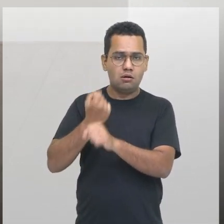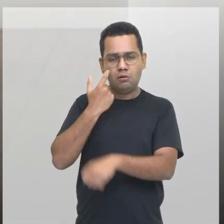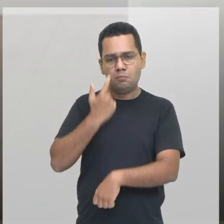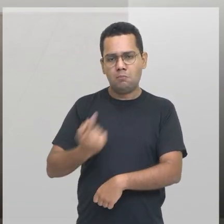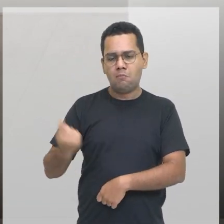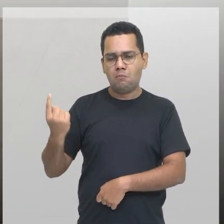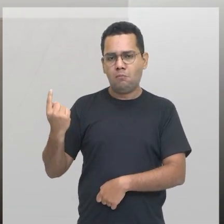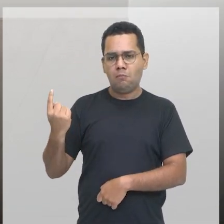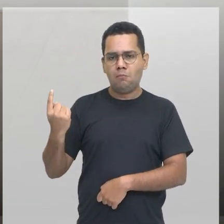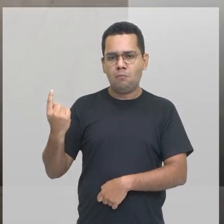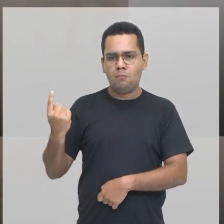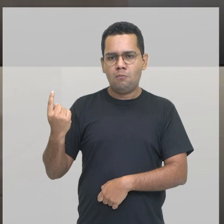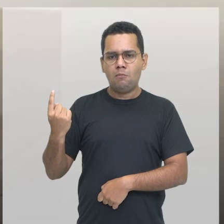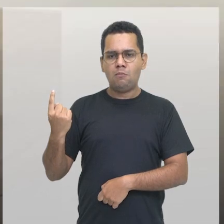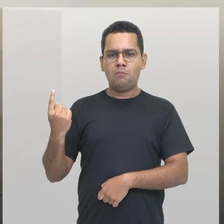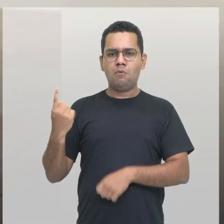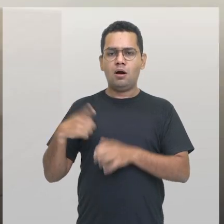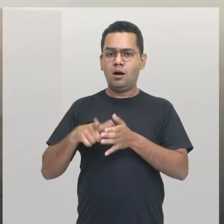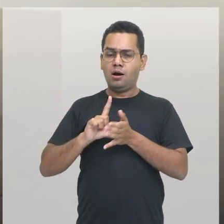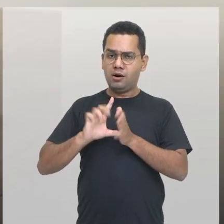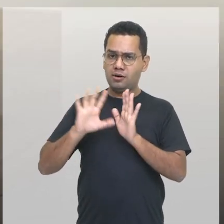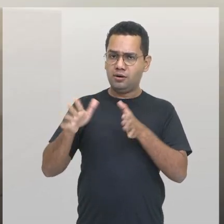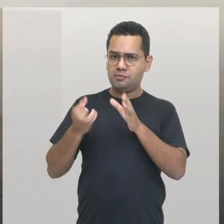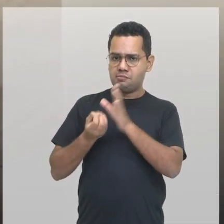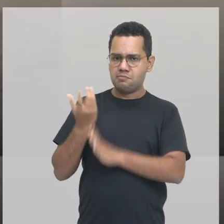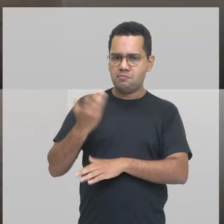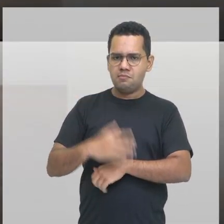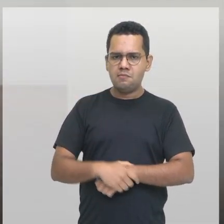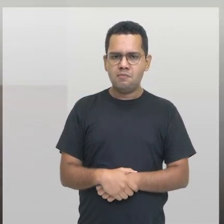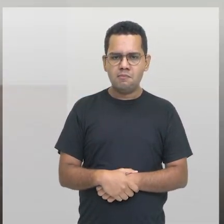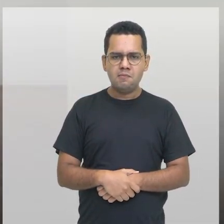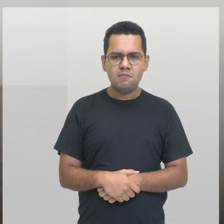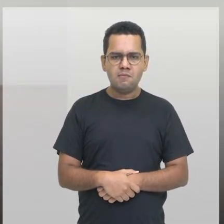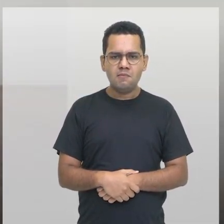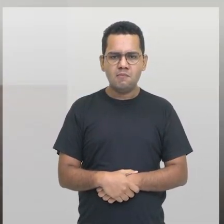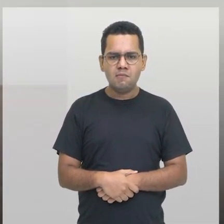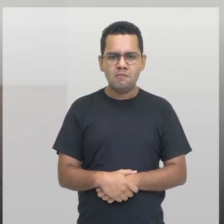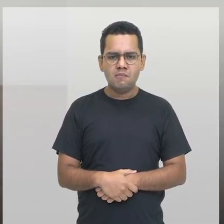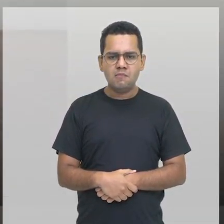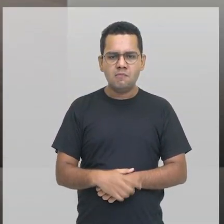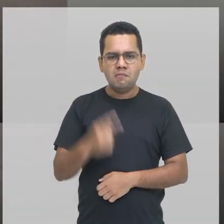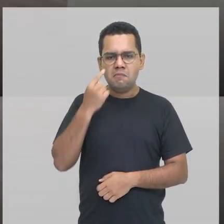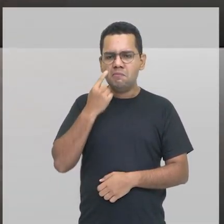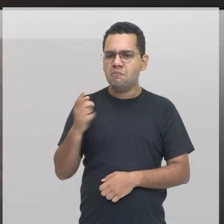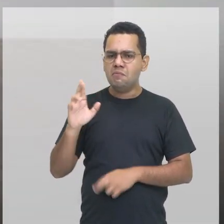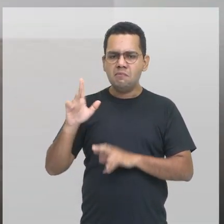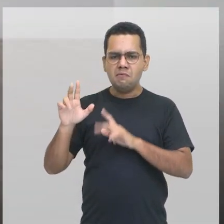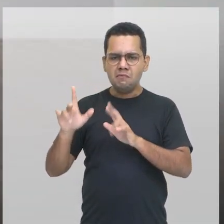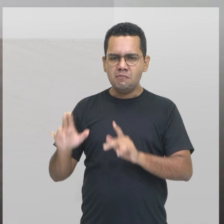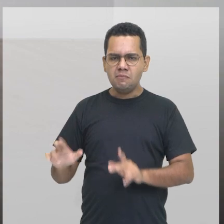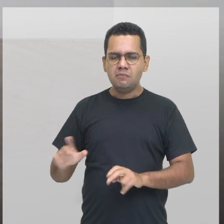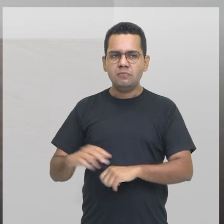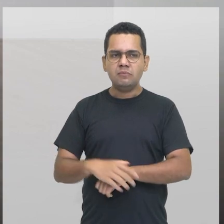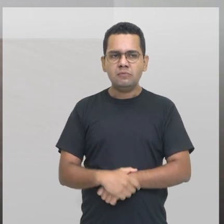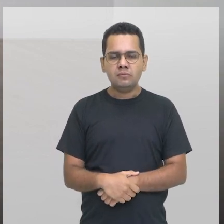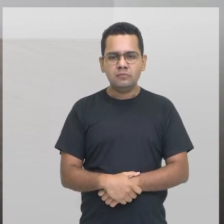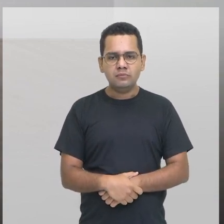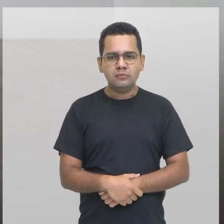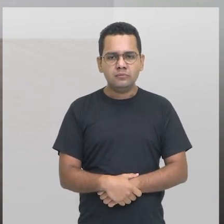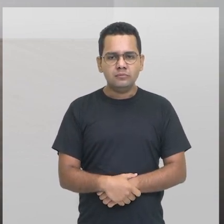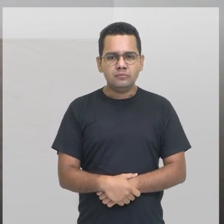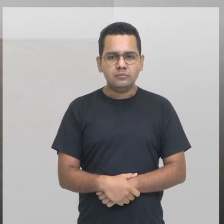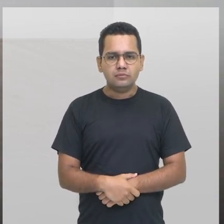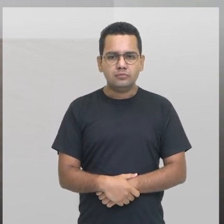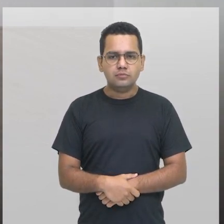minimalista, com materiais pré-fabricados, como vocês podem ver. São várias pinturas. Então, olha